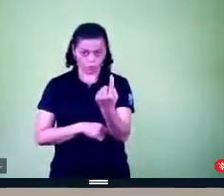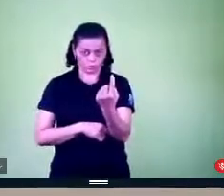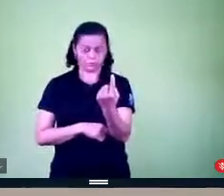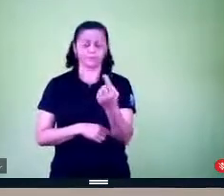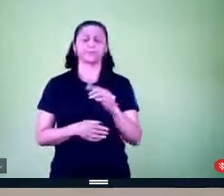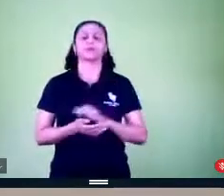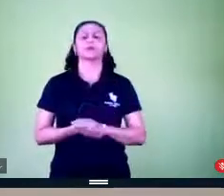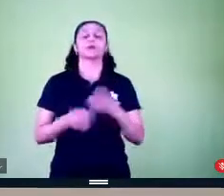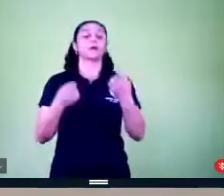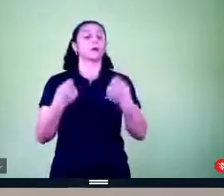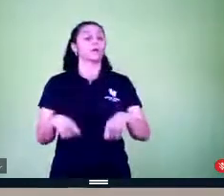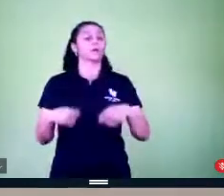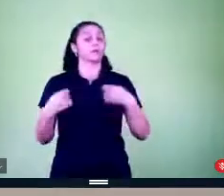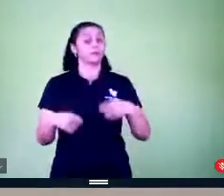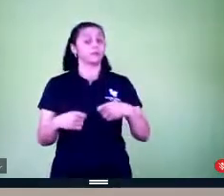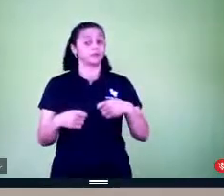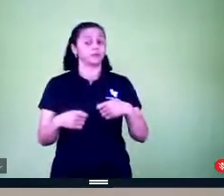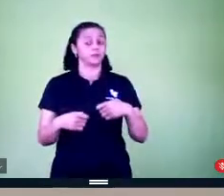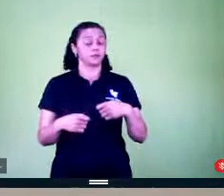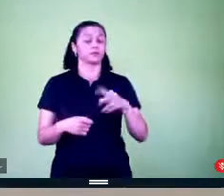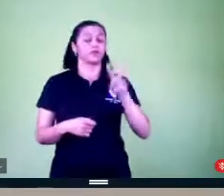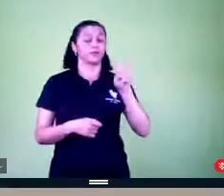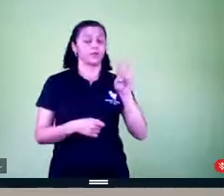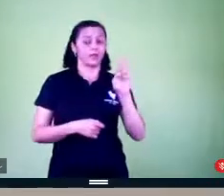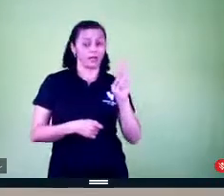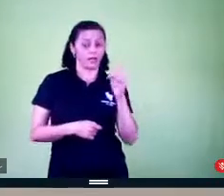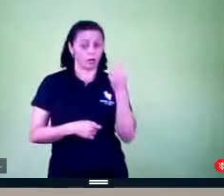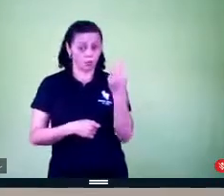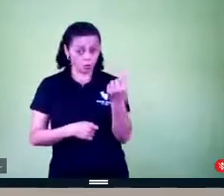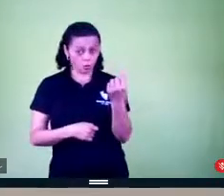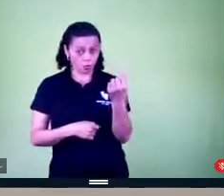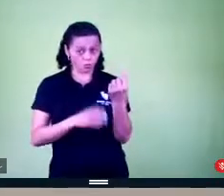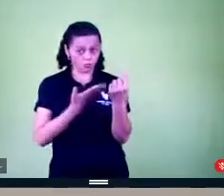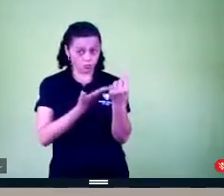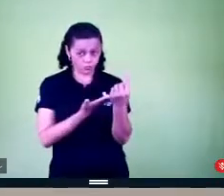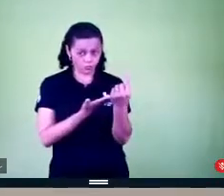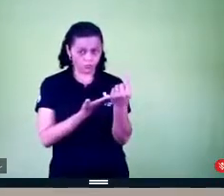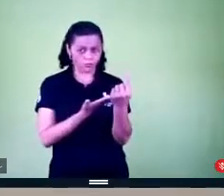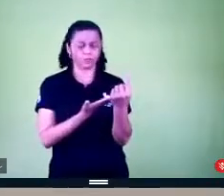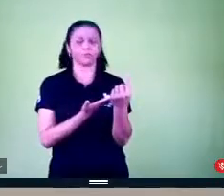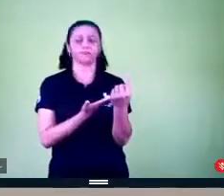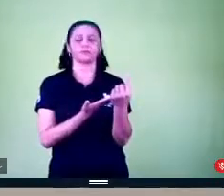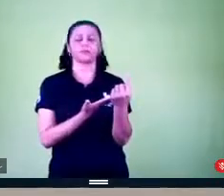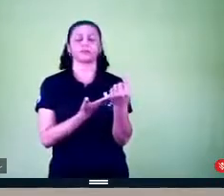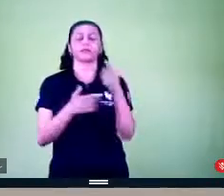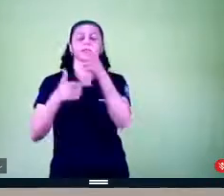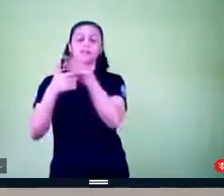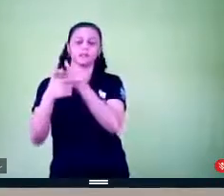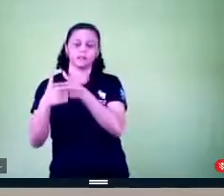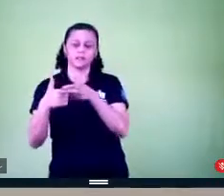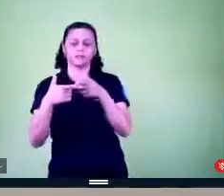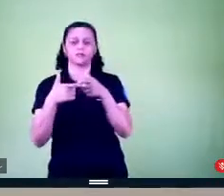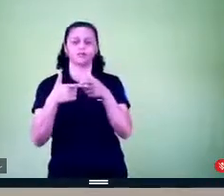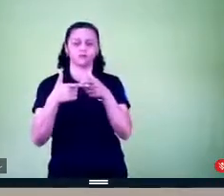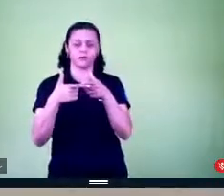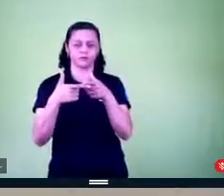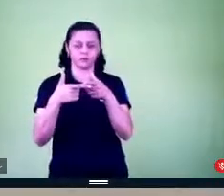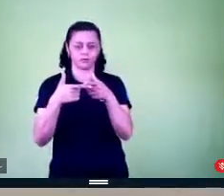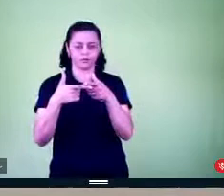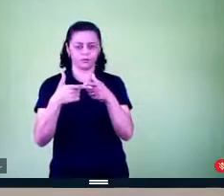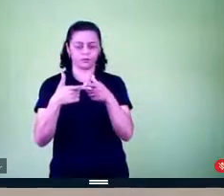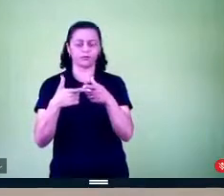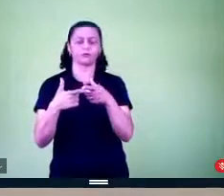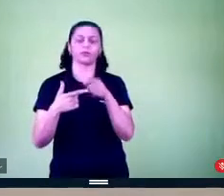VR1, basta eu pegar VR1 e dividir pela minha resistência 1. Apliquei a primeira lei de Ohm.